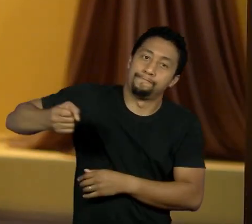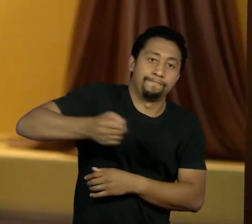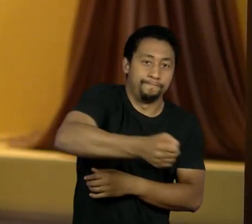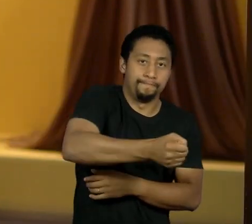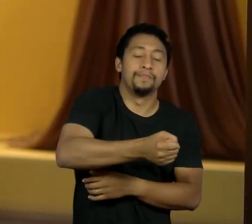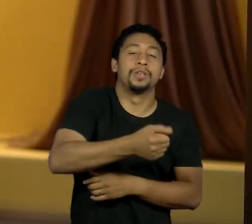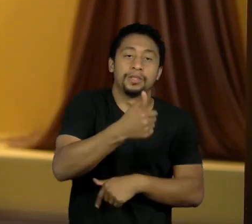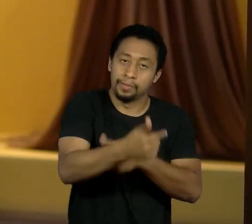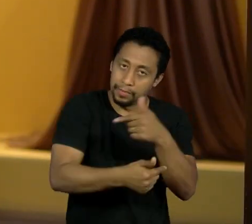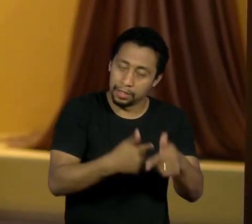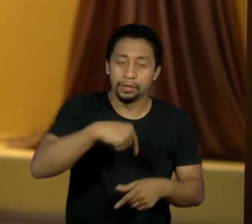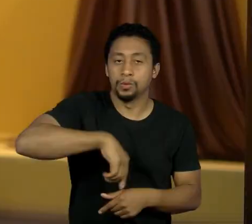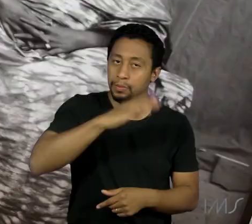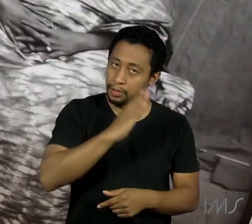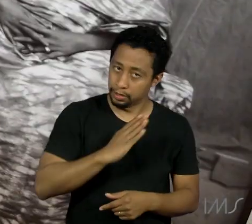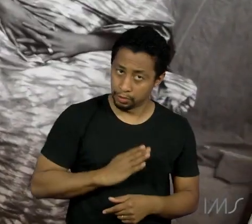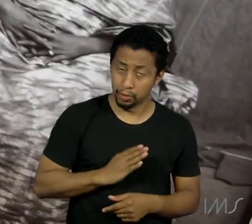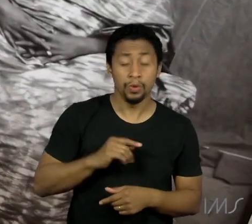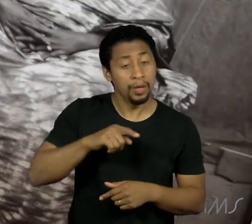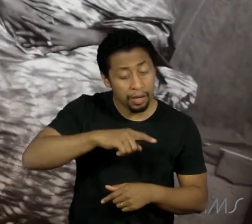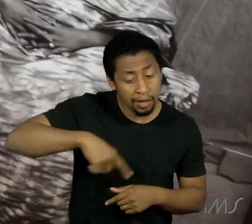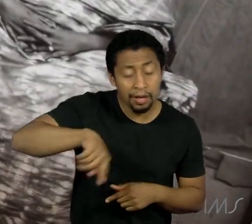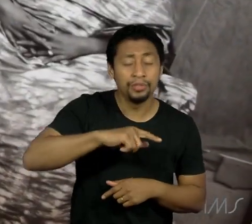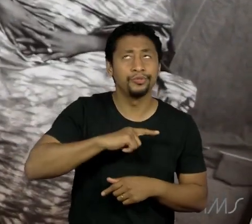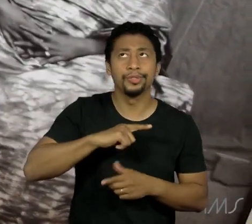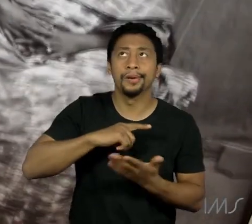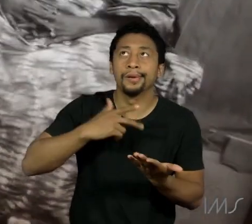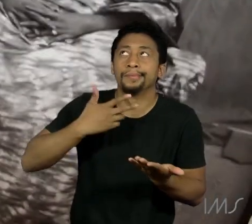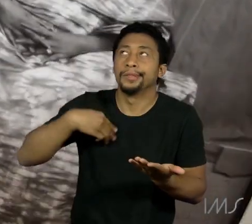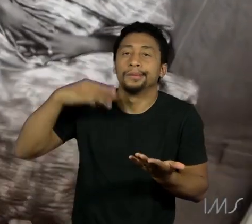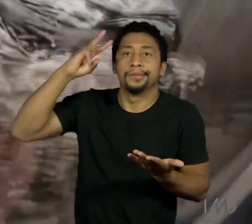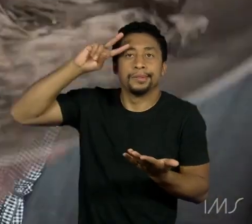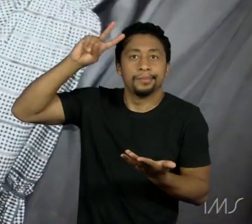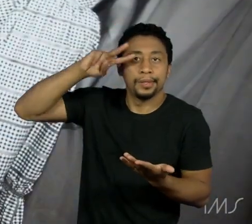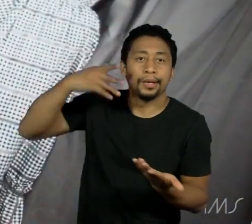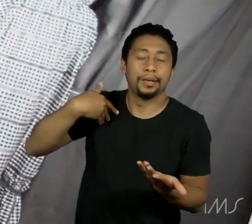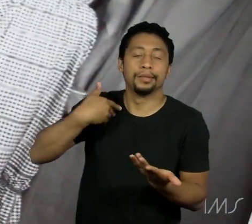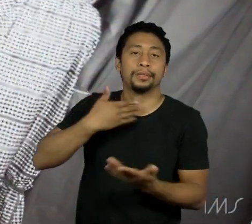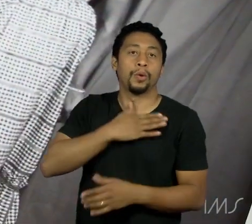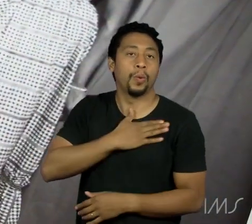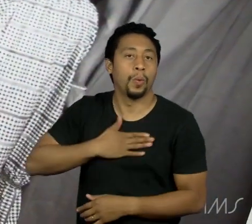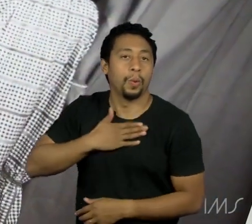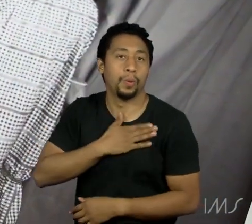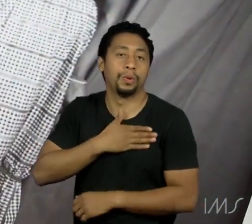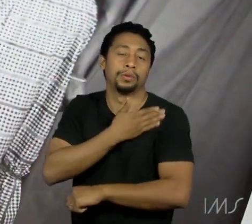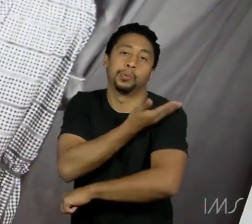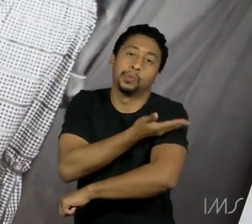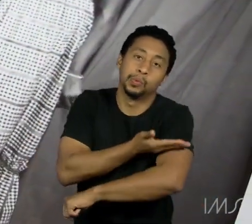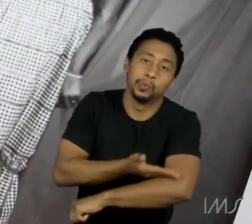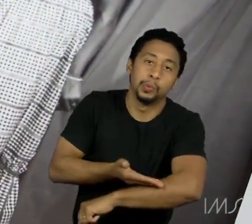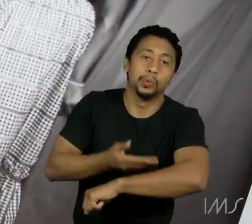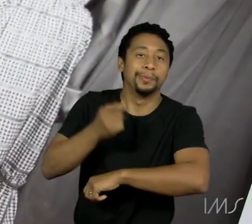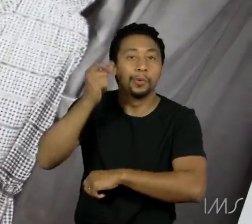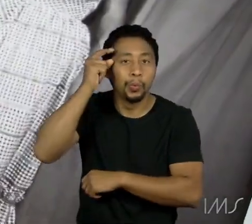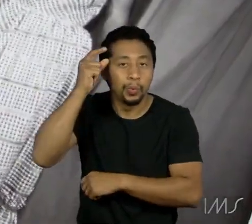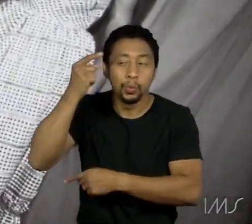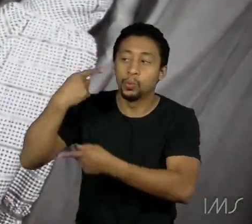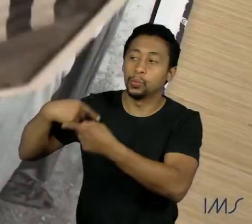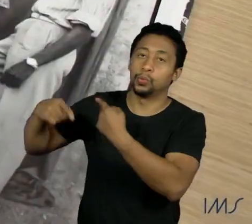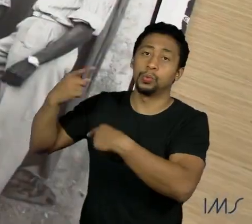essas pessoas vieram as memórias, vieram os gostos, vieram as ancestralidades que também se manifestam a partir